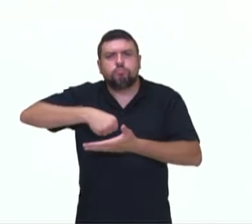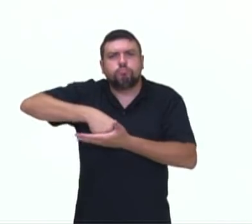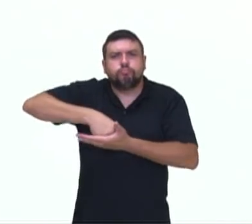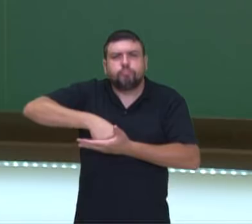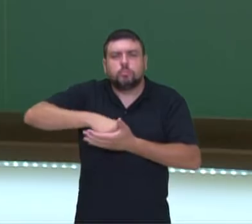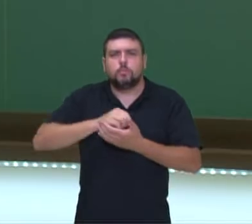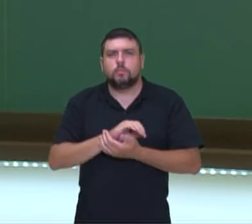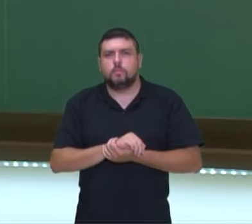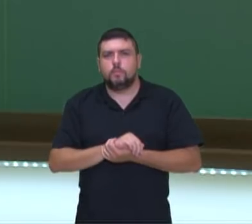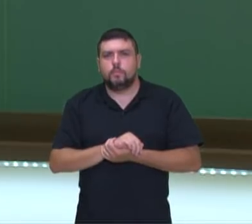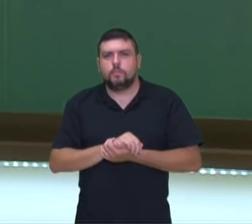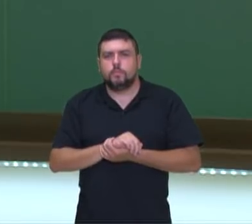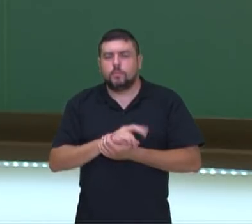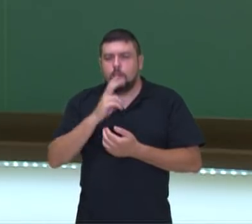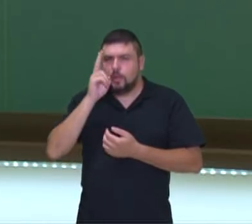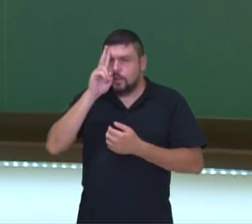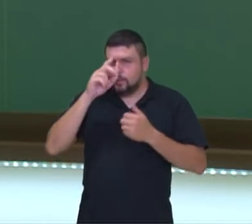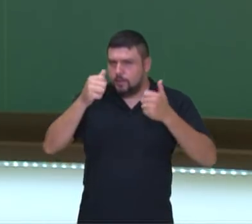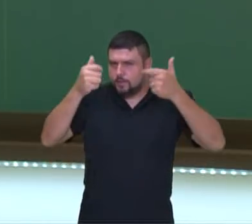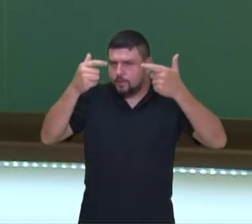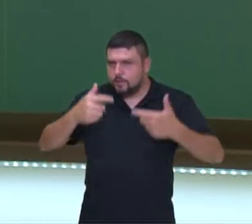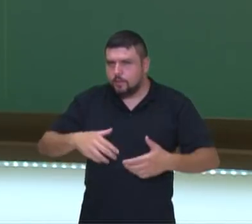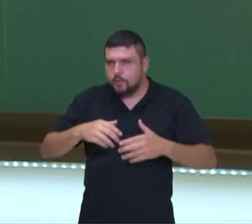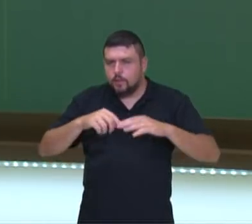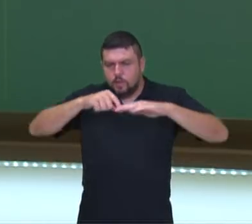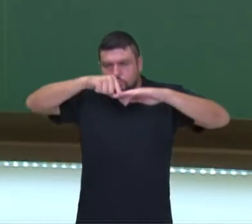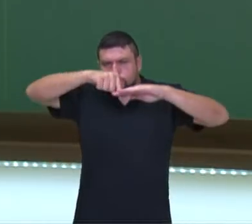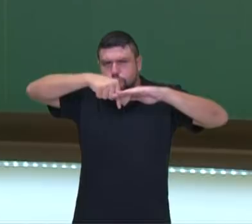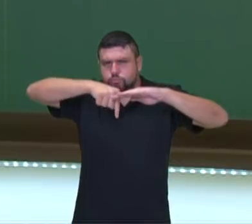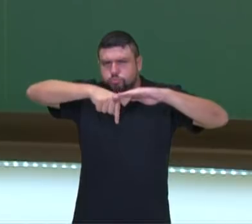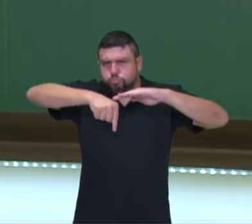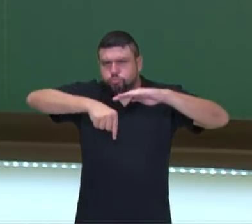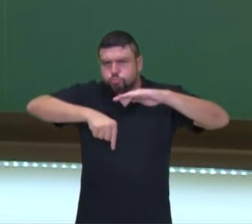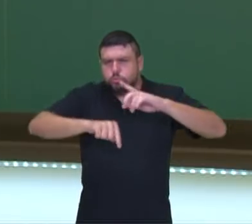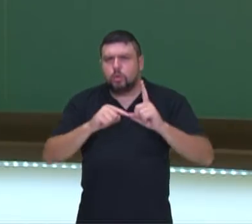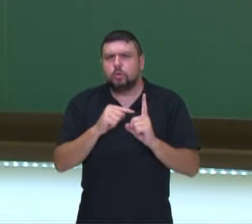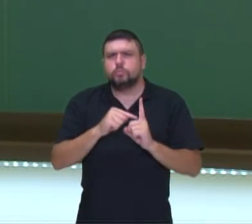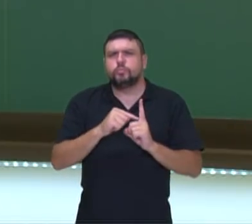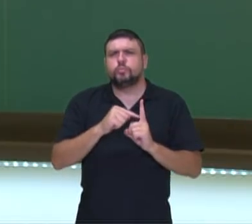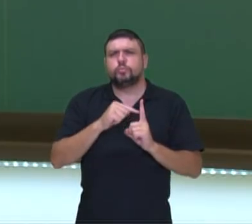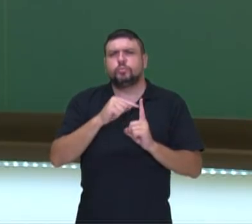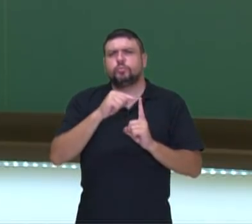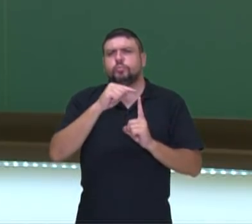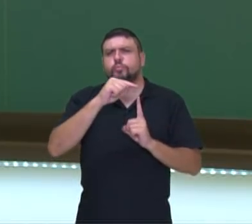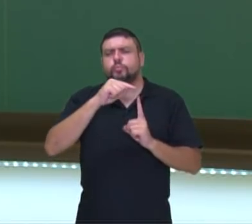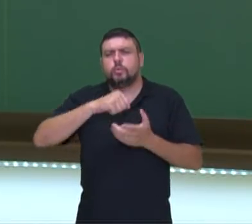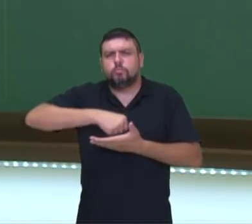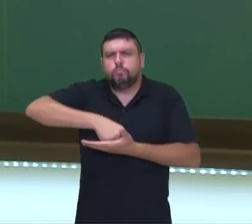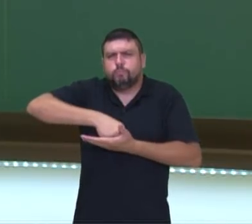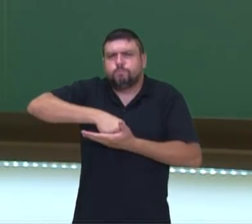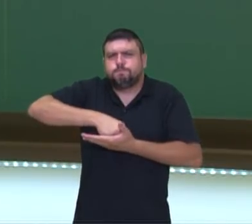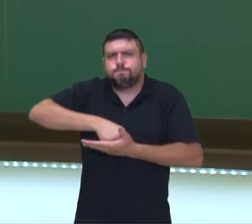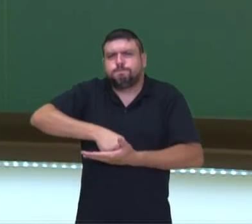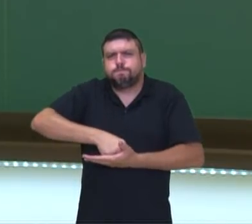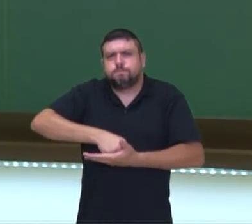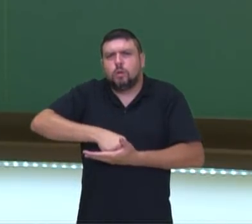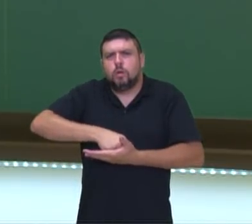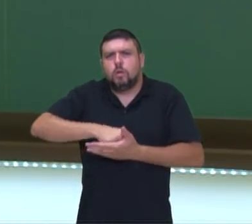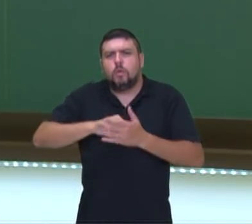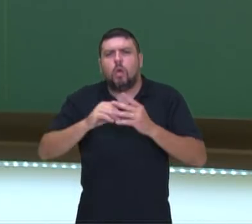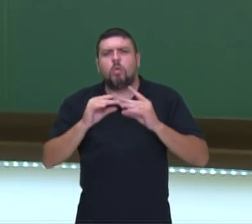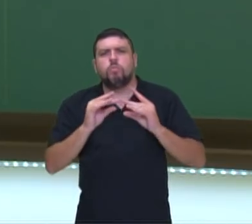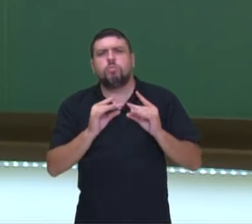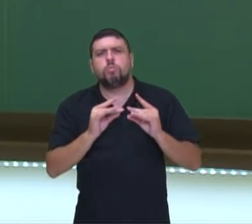falei? Altas temperaturas e uma grande pressão. Então faz com que esses materiais mudem de